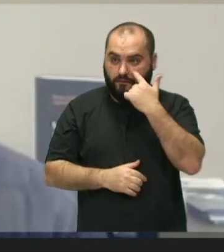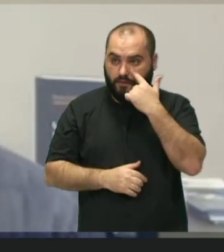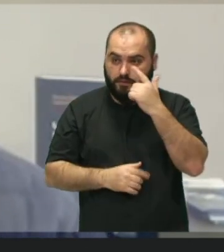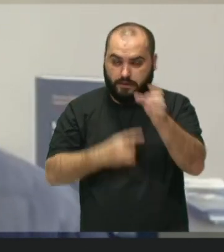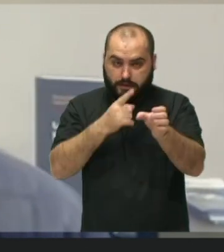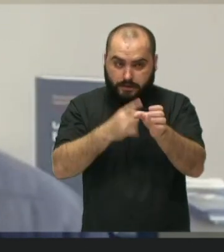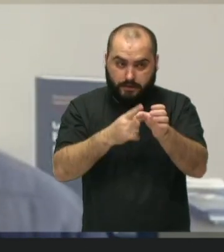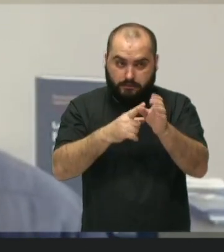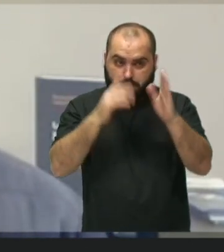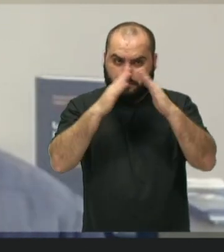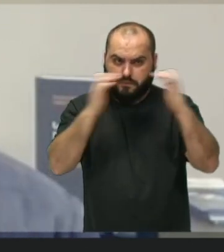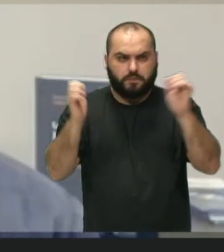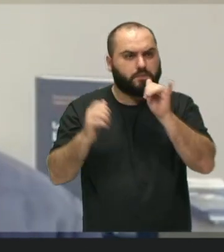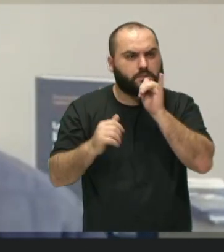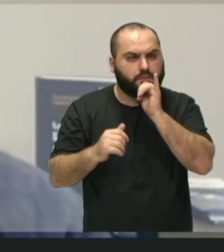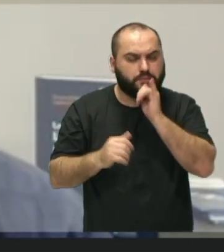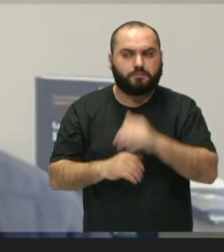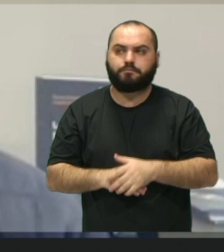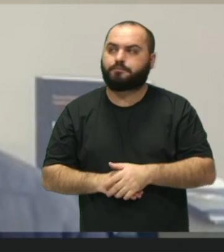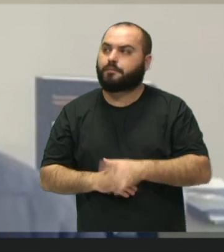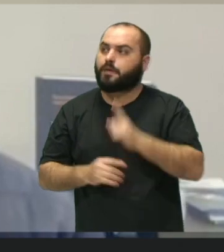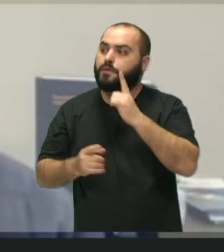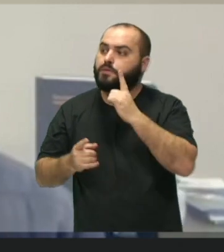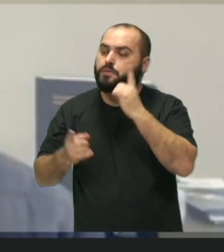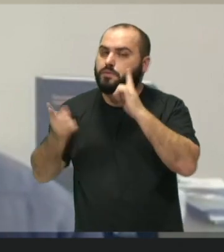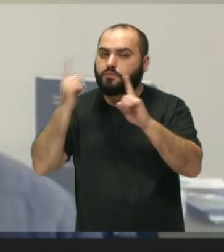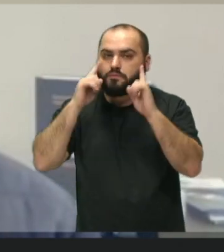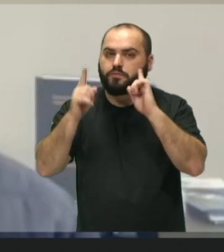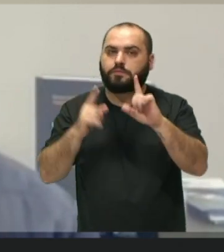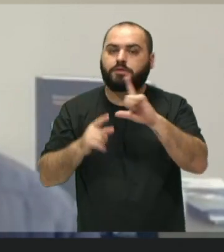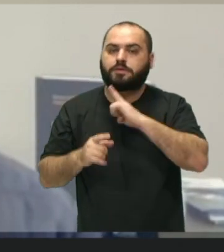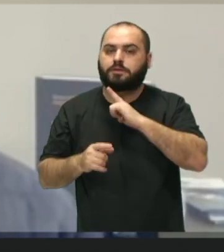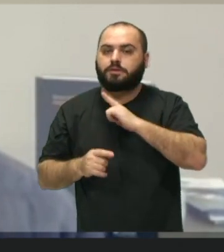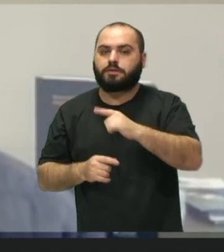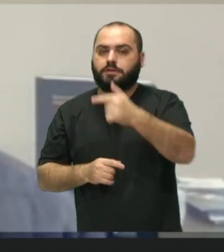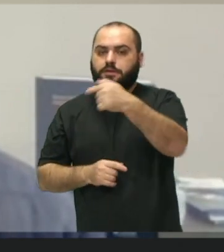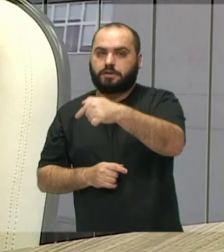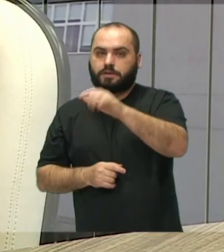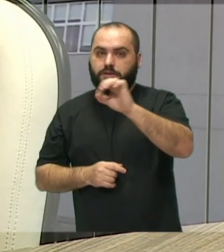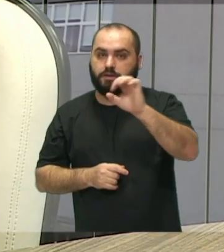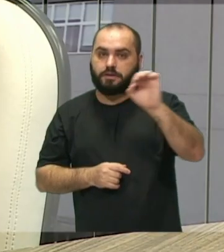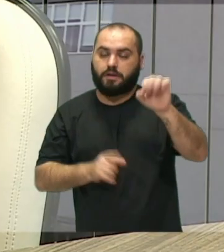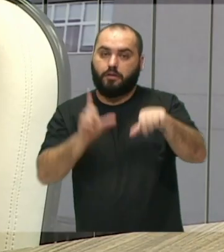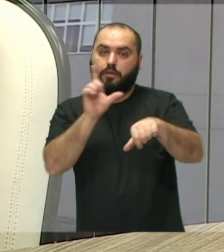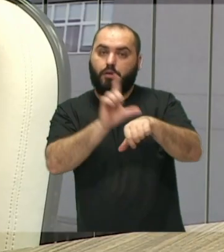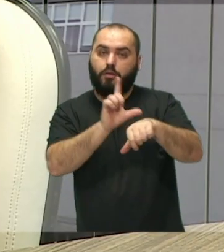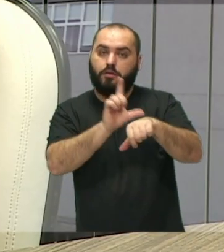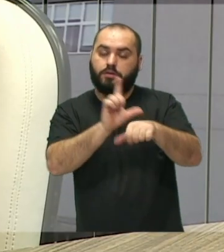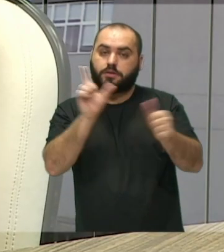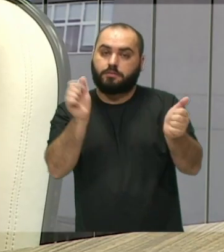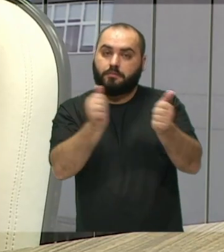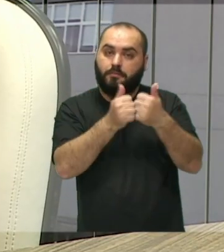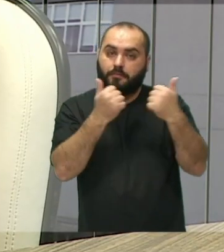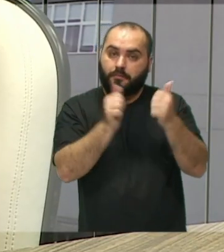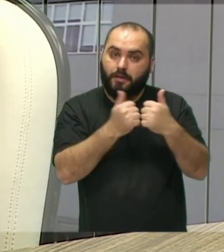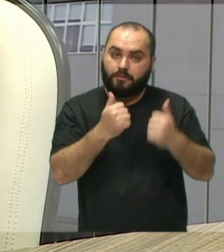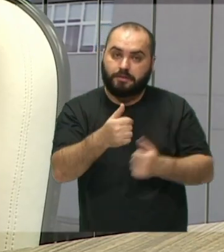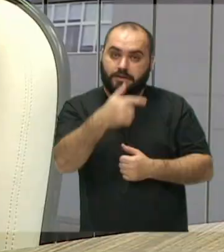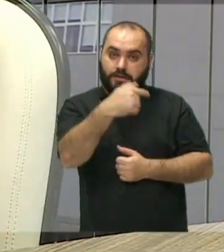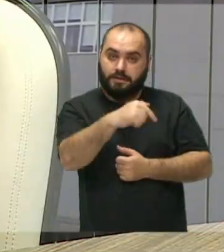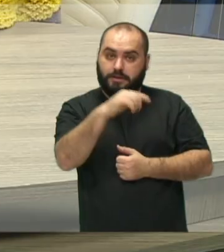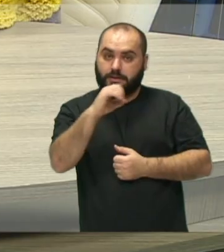Brusque, por exemplo, e nós descobrimos, Elis, que Brusque, por exemplo, tem 700 padarias. 700